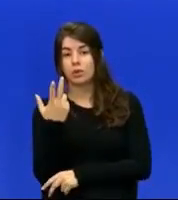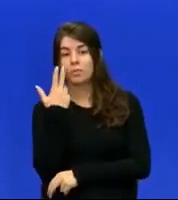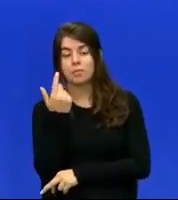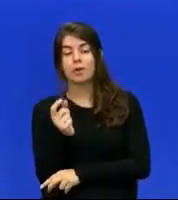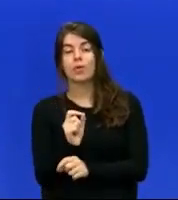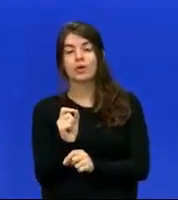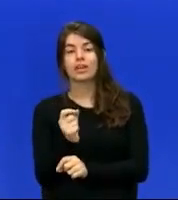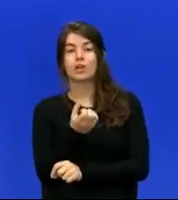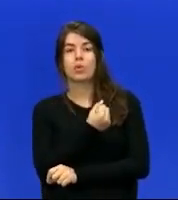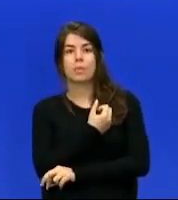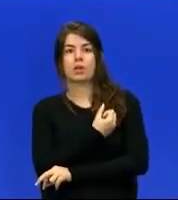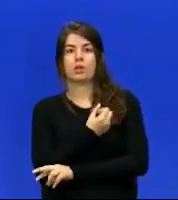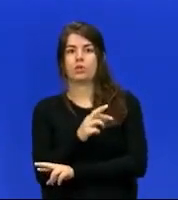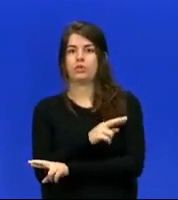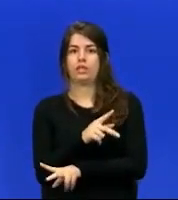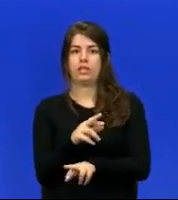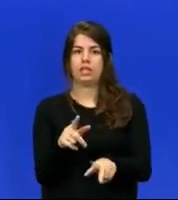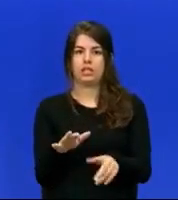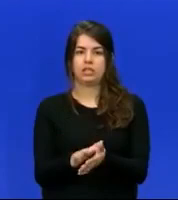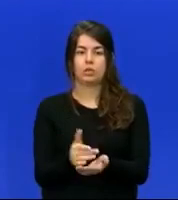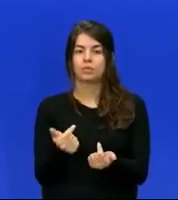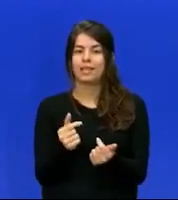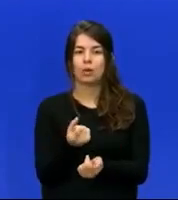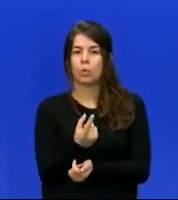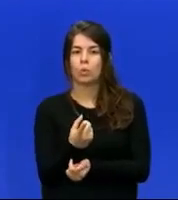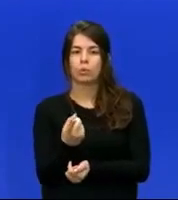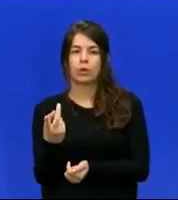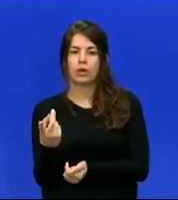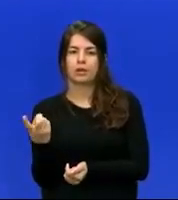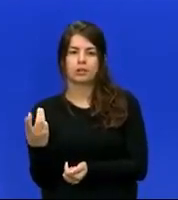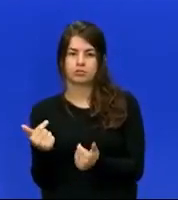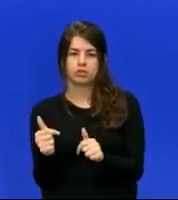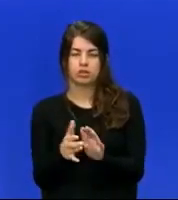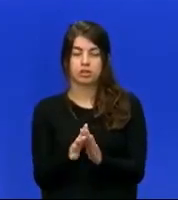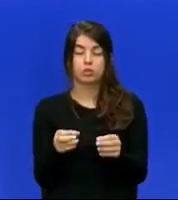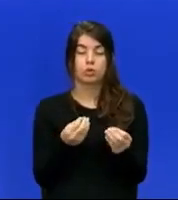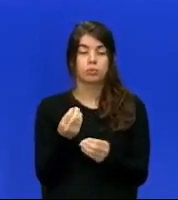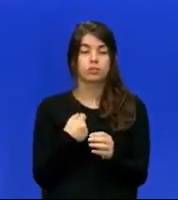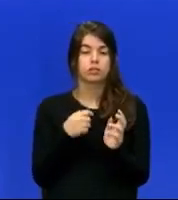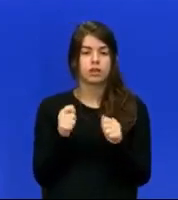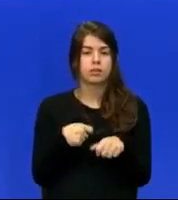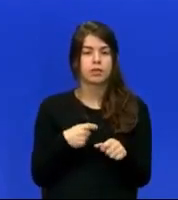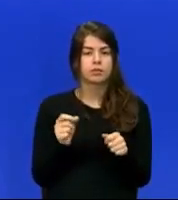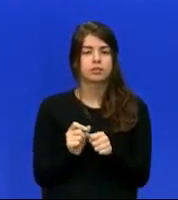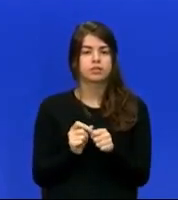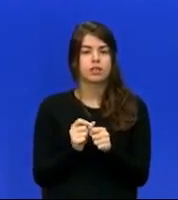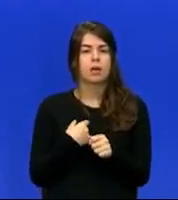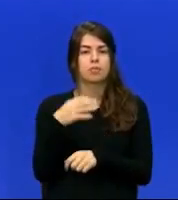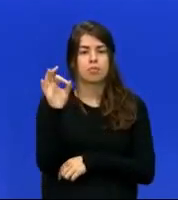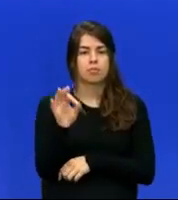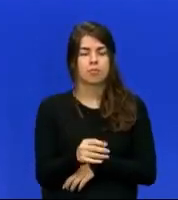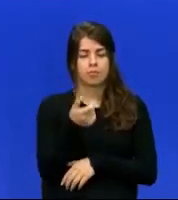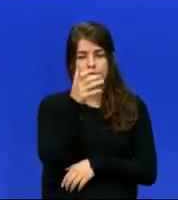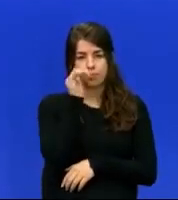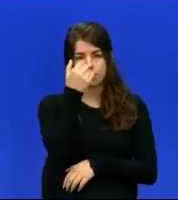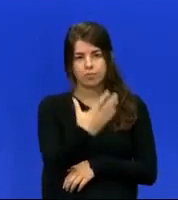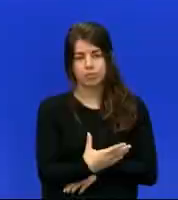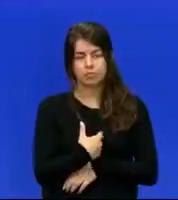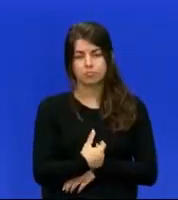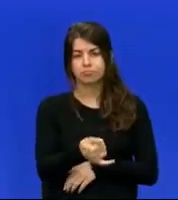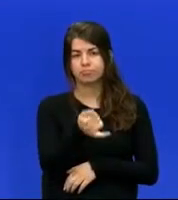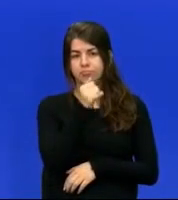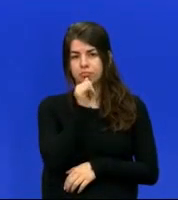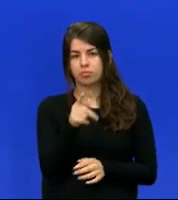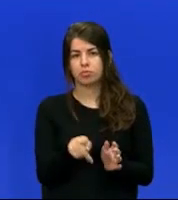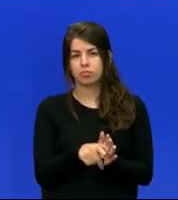não. Nesse caso, vamos entender como é que construímos a probabilidade, não é? Então,